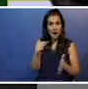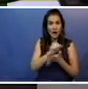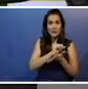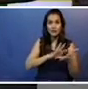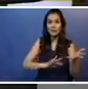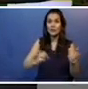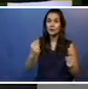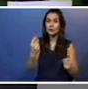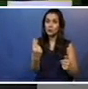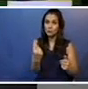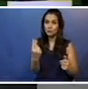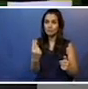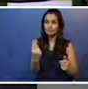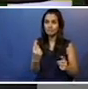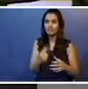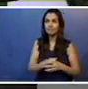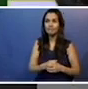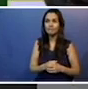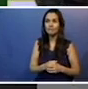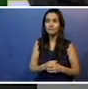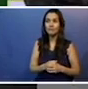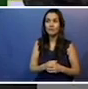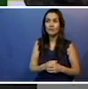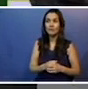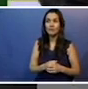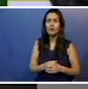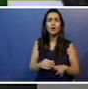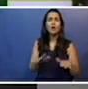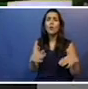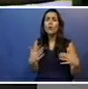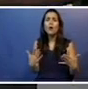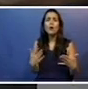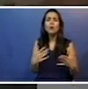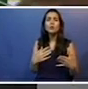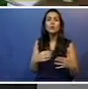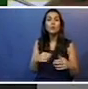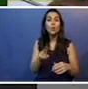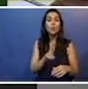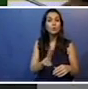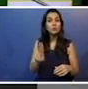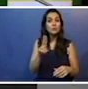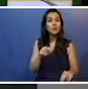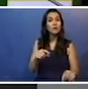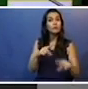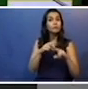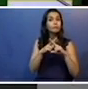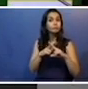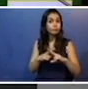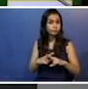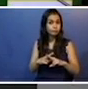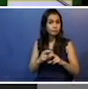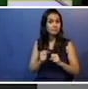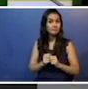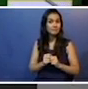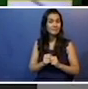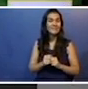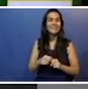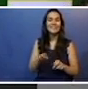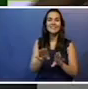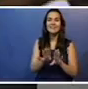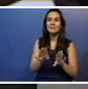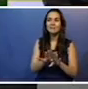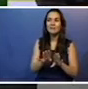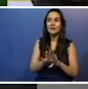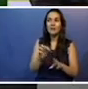1, na página 195, quando usamos a numeração romana, lá na página